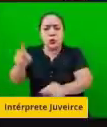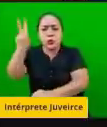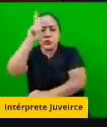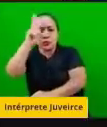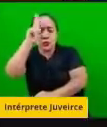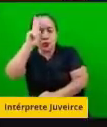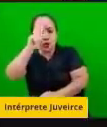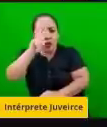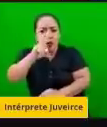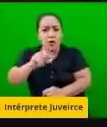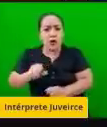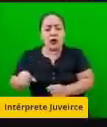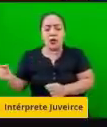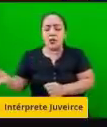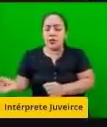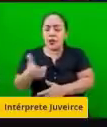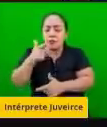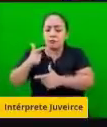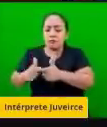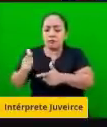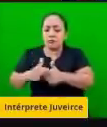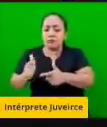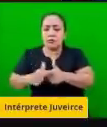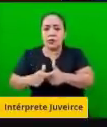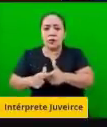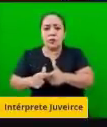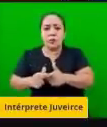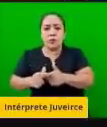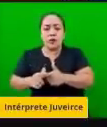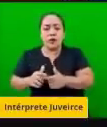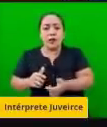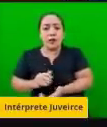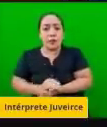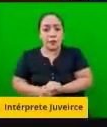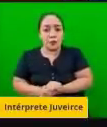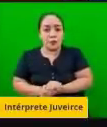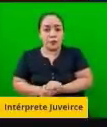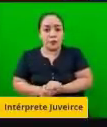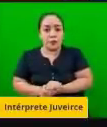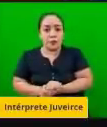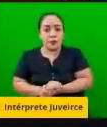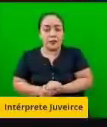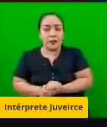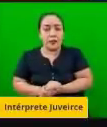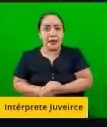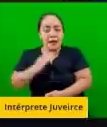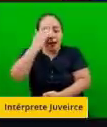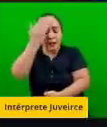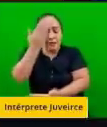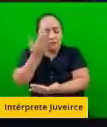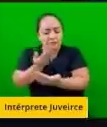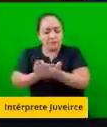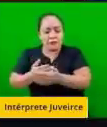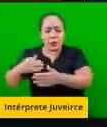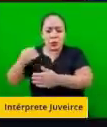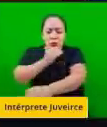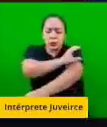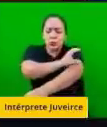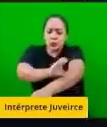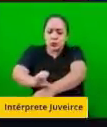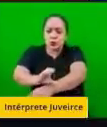novos objetos. Então, as tradições, as crenças, os valores de uma determinada